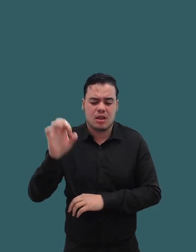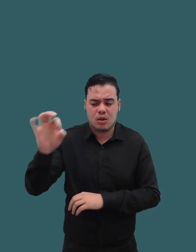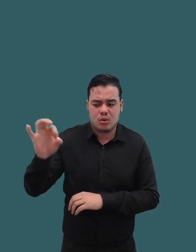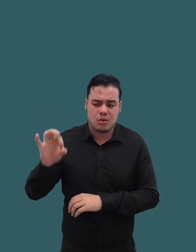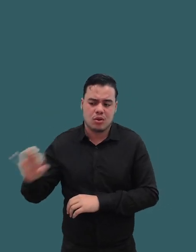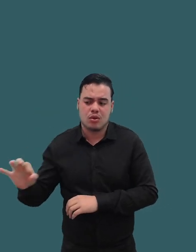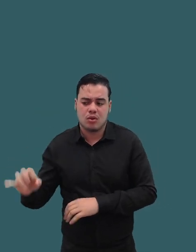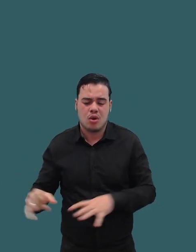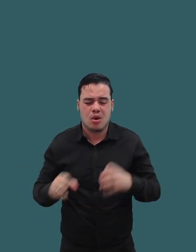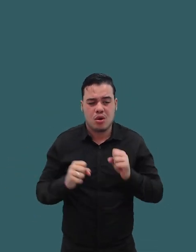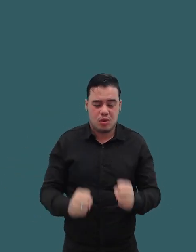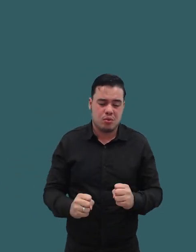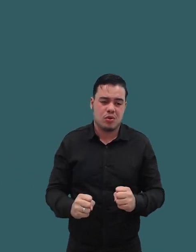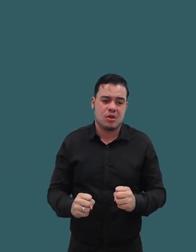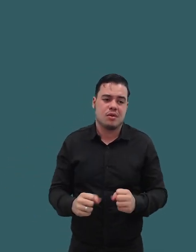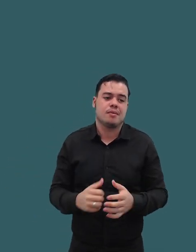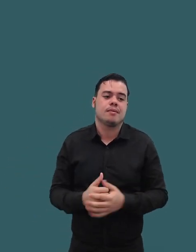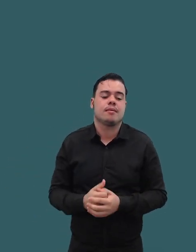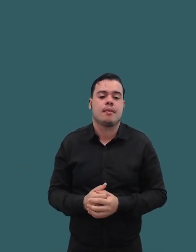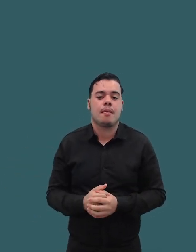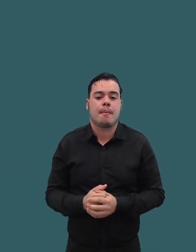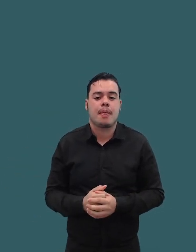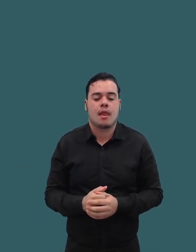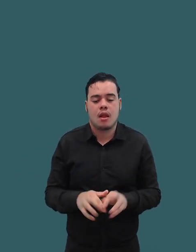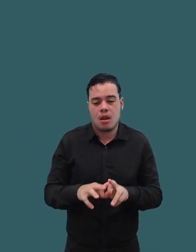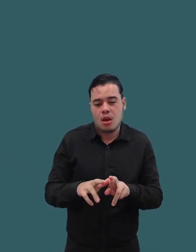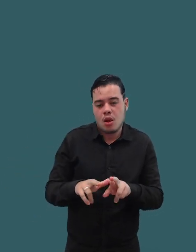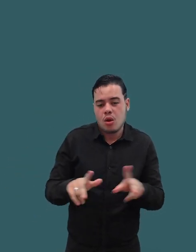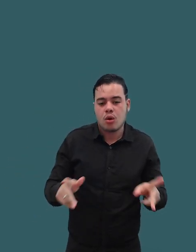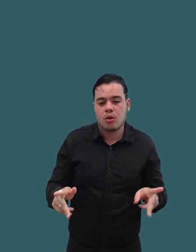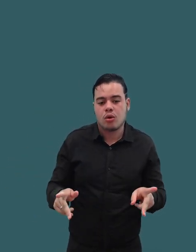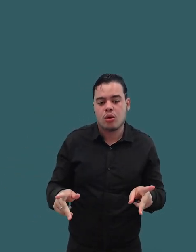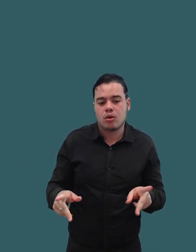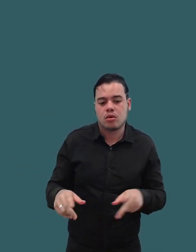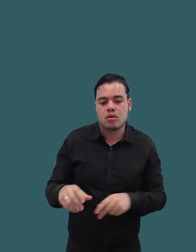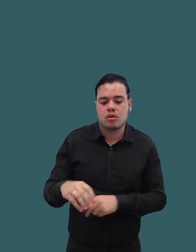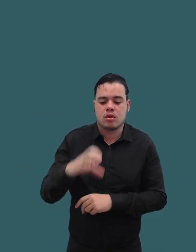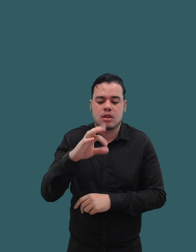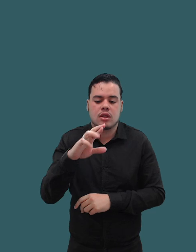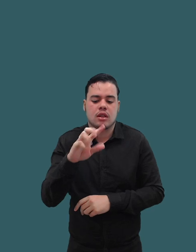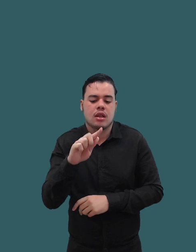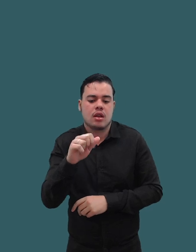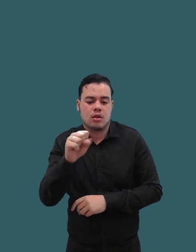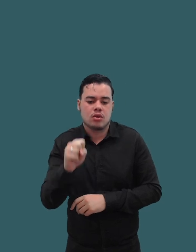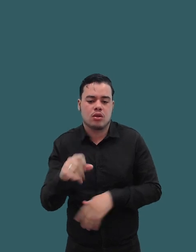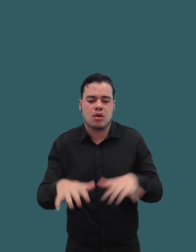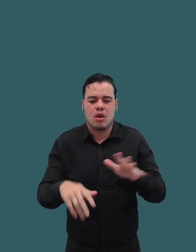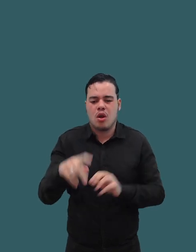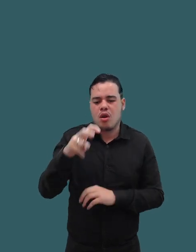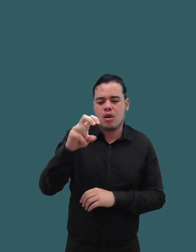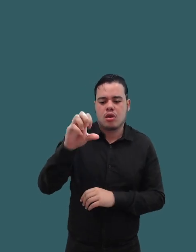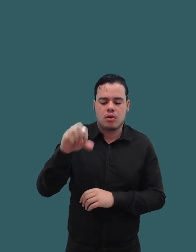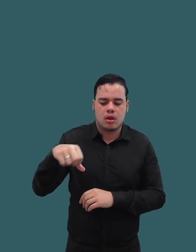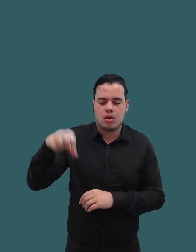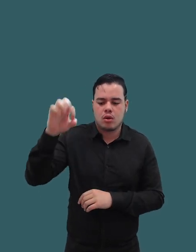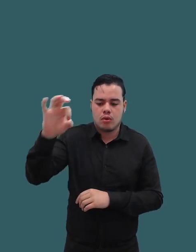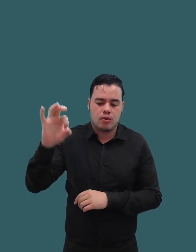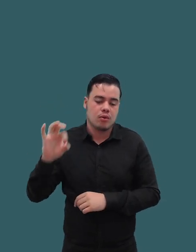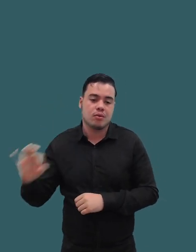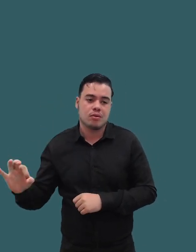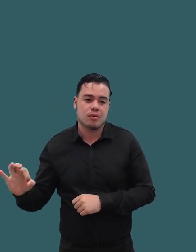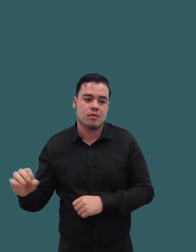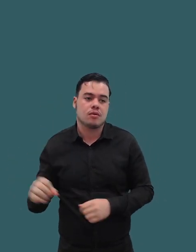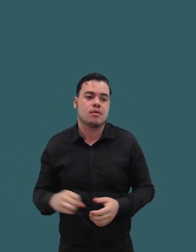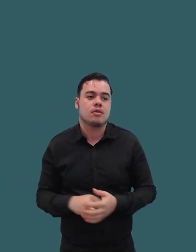seu poder aquisitivo e, outros cargos que chegam a 59%. Então,